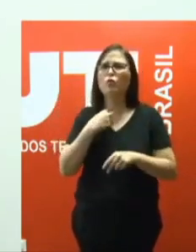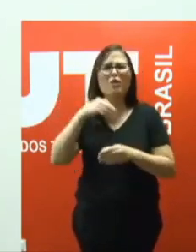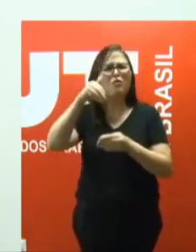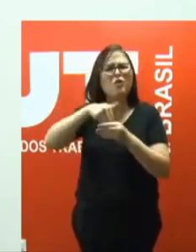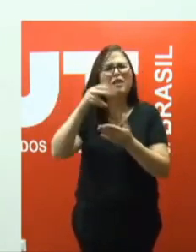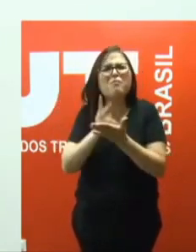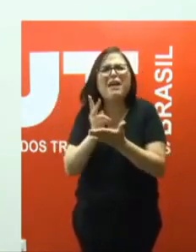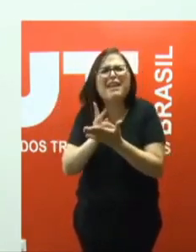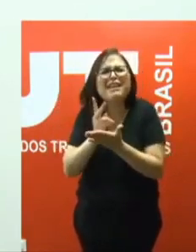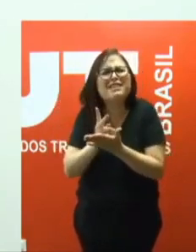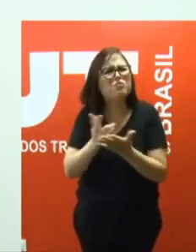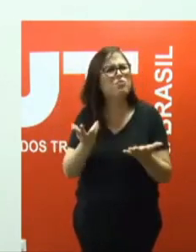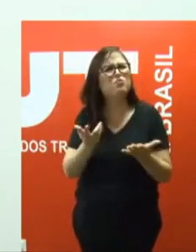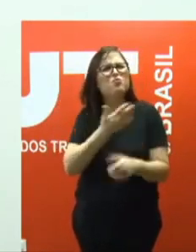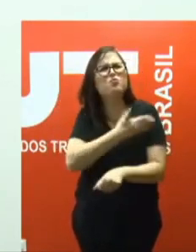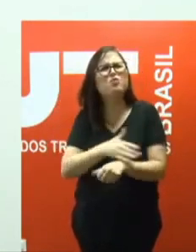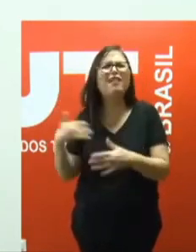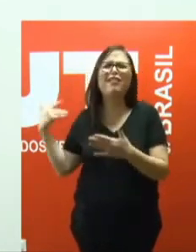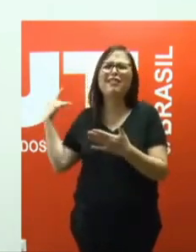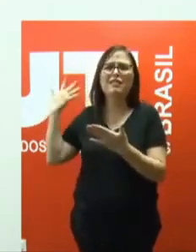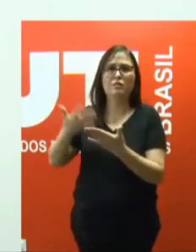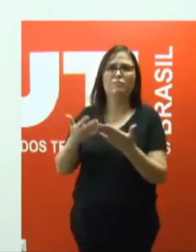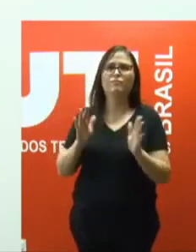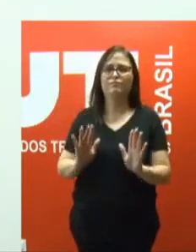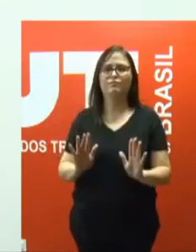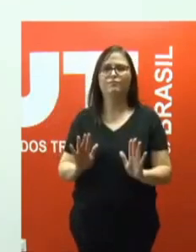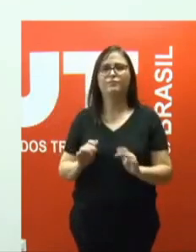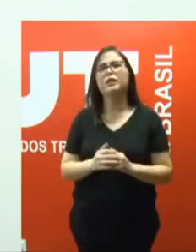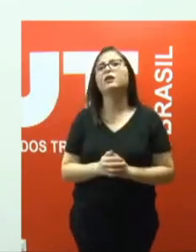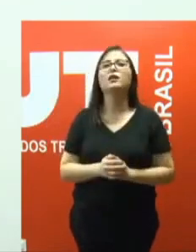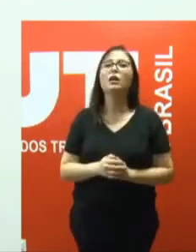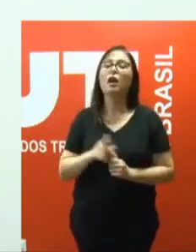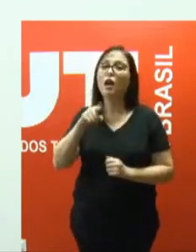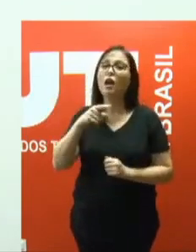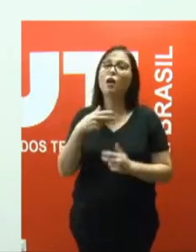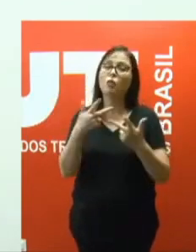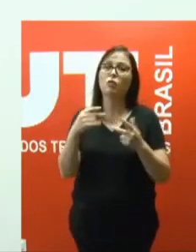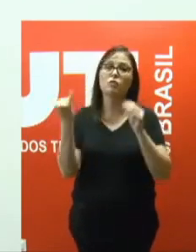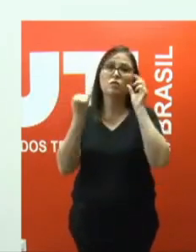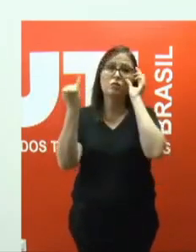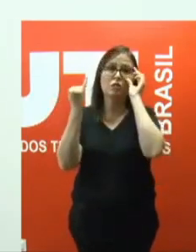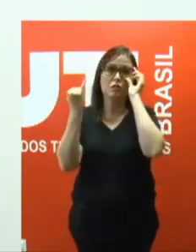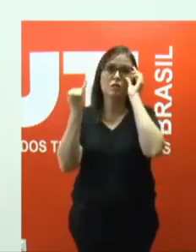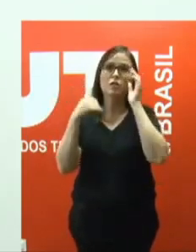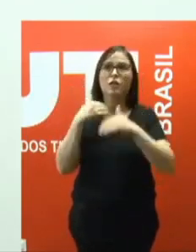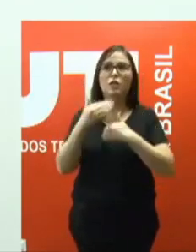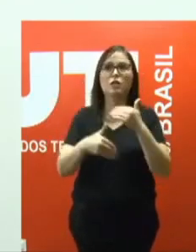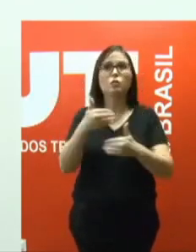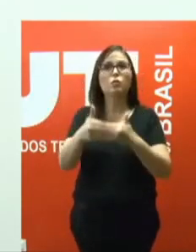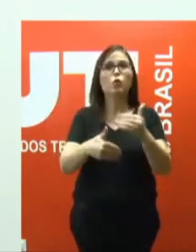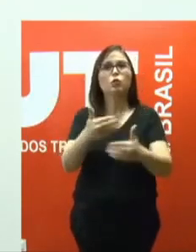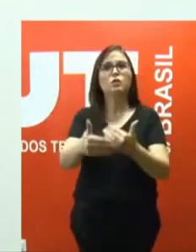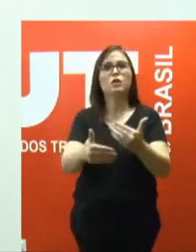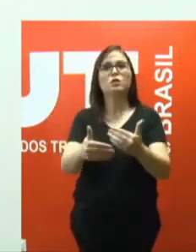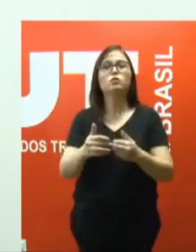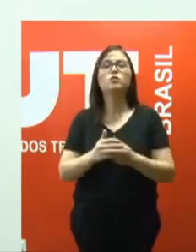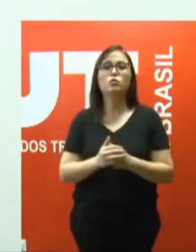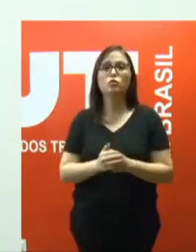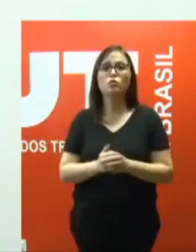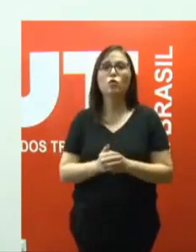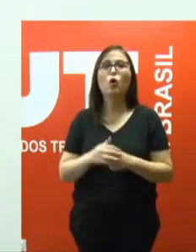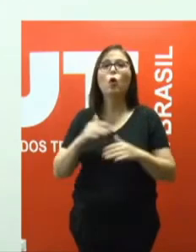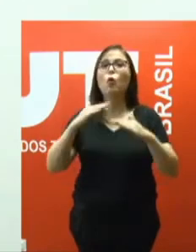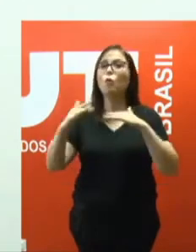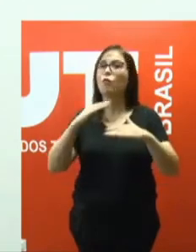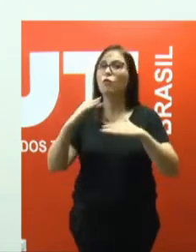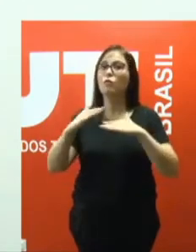mesmos. Bem, essa é uma coisa importante nesse processo eleitoral. E o movimento sindical, ou seja, pode